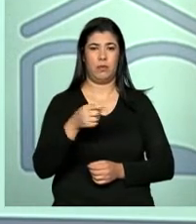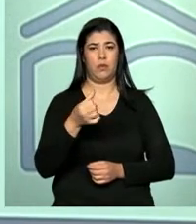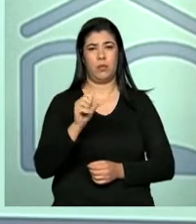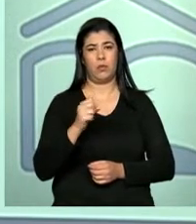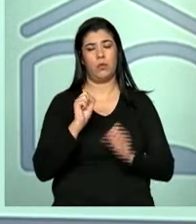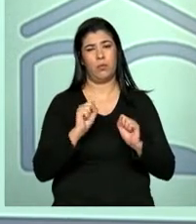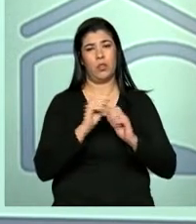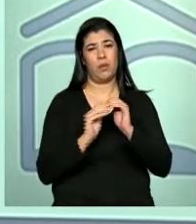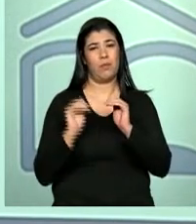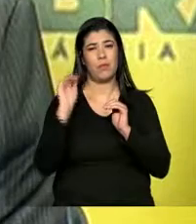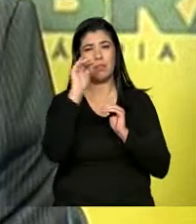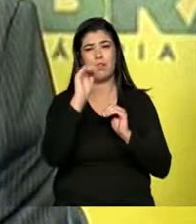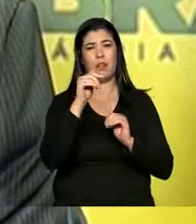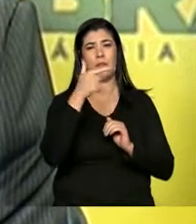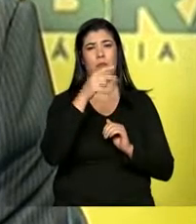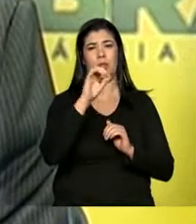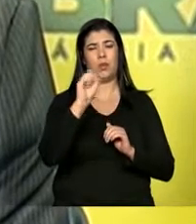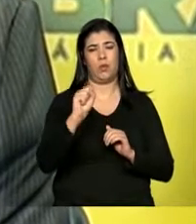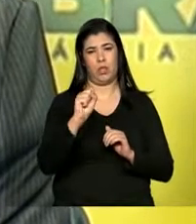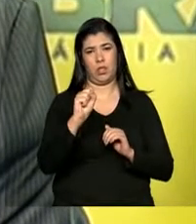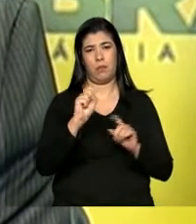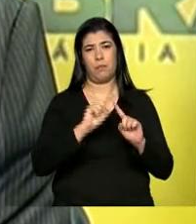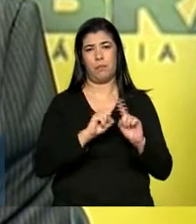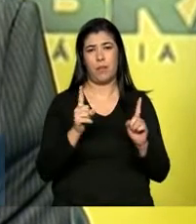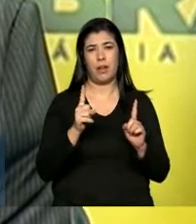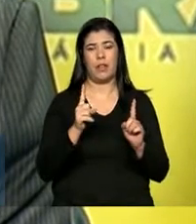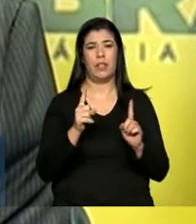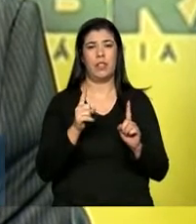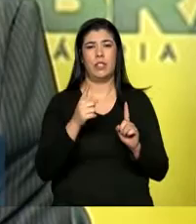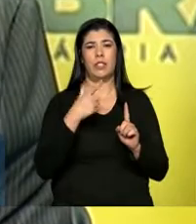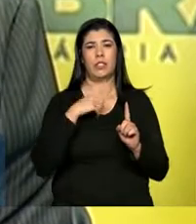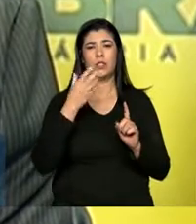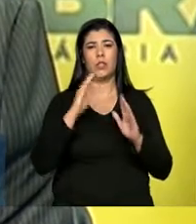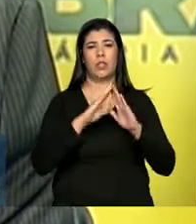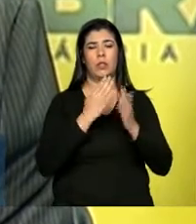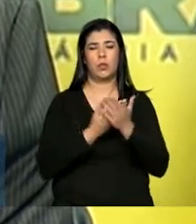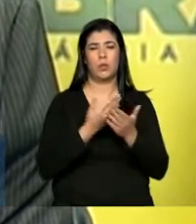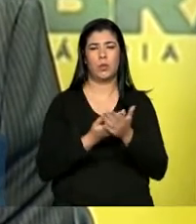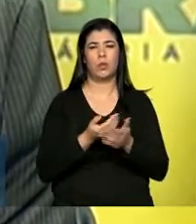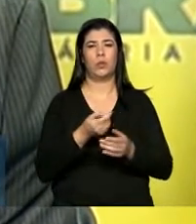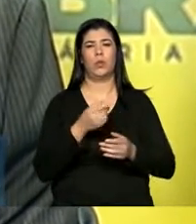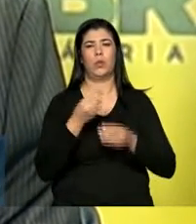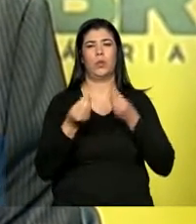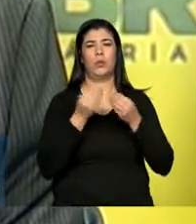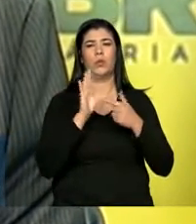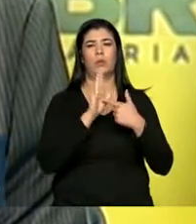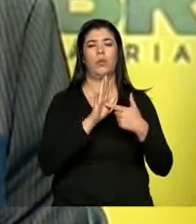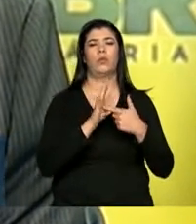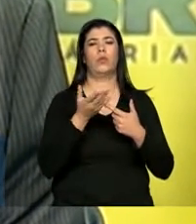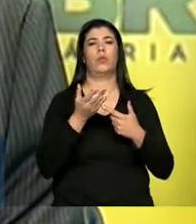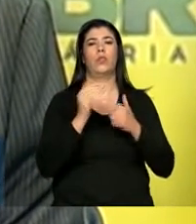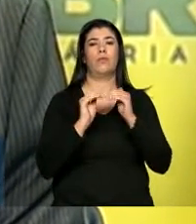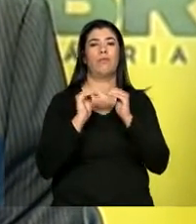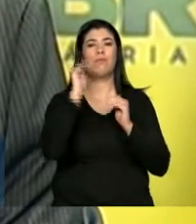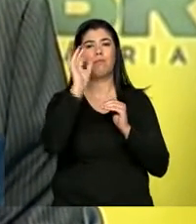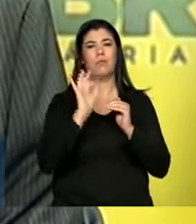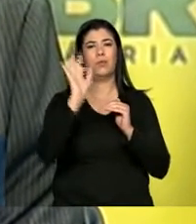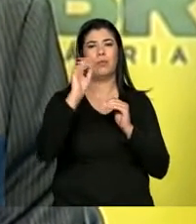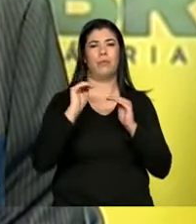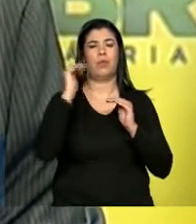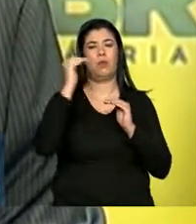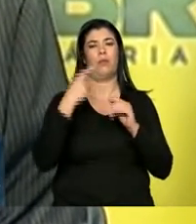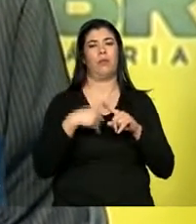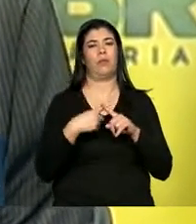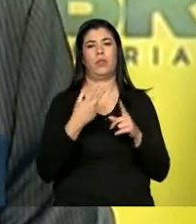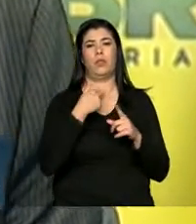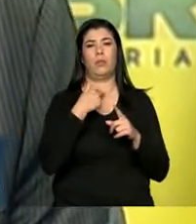fazendo triagem dos seus alunos. Mas não quisemos colocar uma barra alta justamente para dar